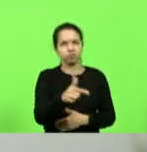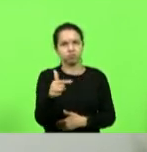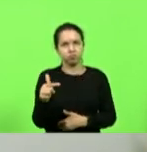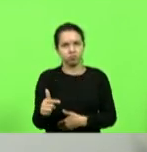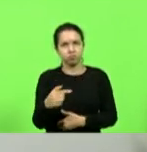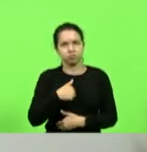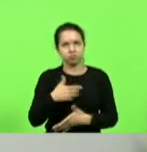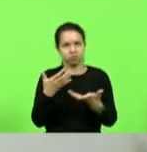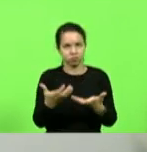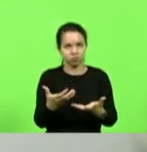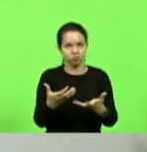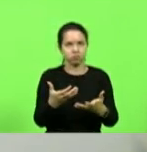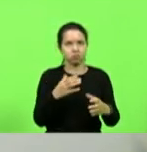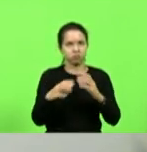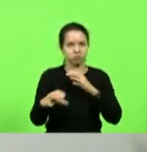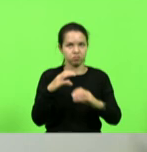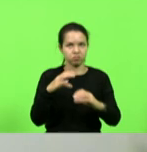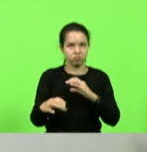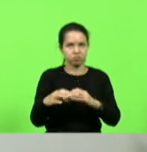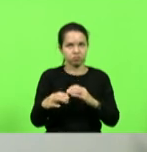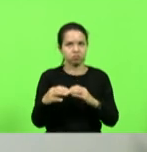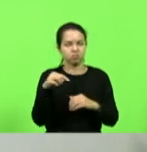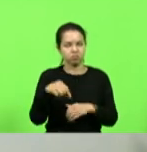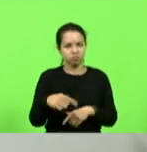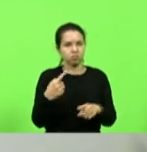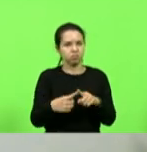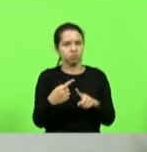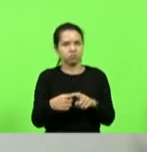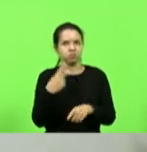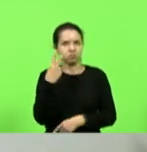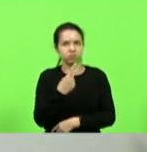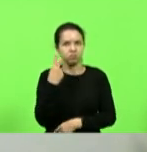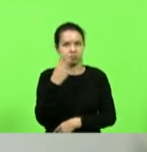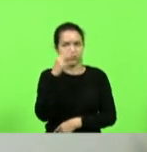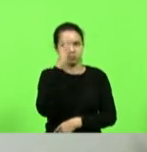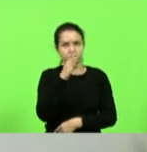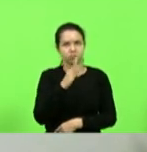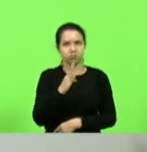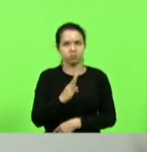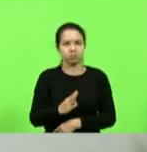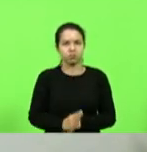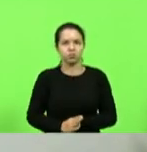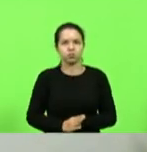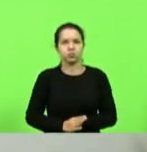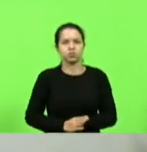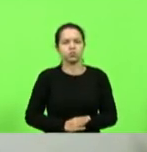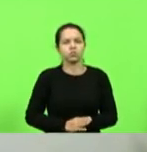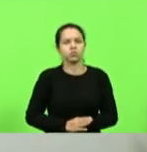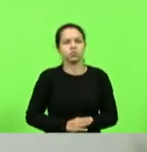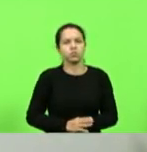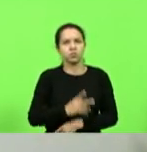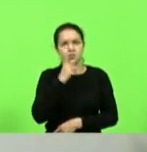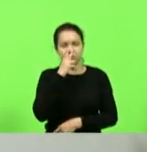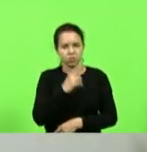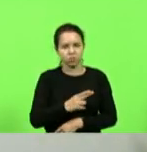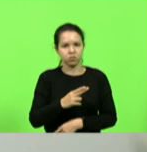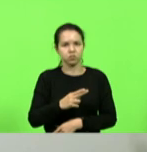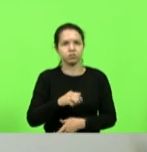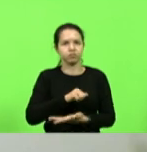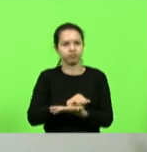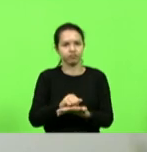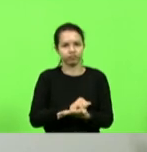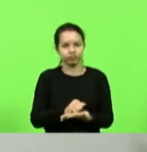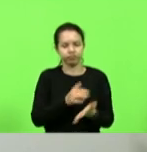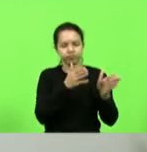fazer esse diálogo aqui, porque o nosso parlamento brasileiro virou uma correção e uma padronização